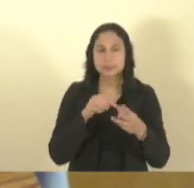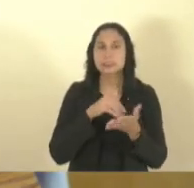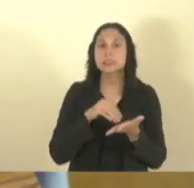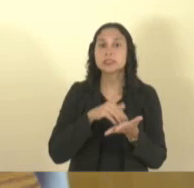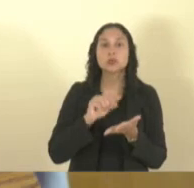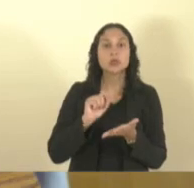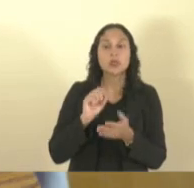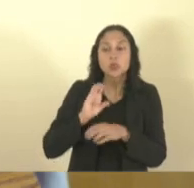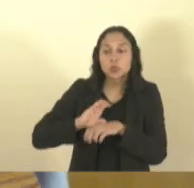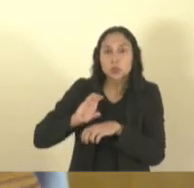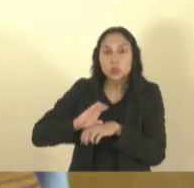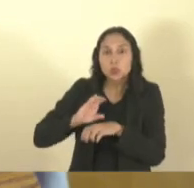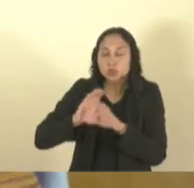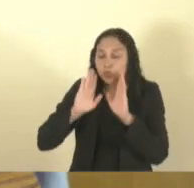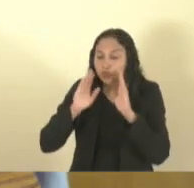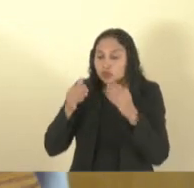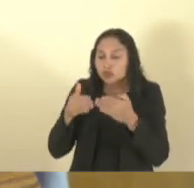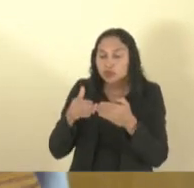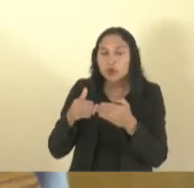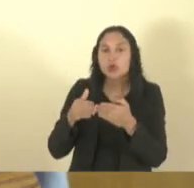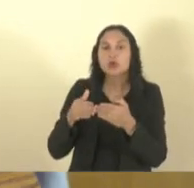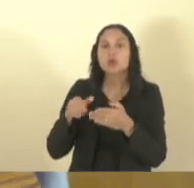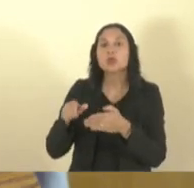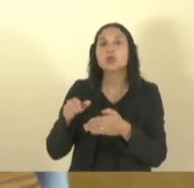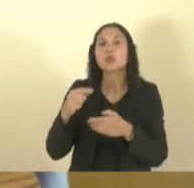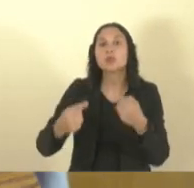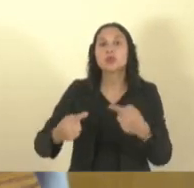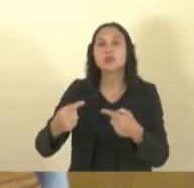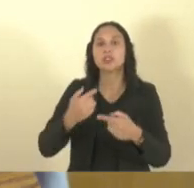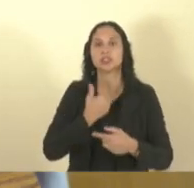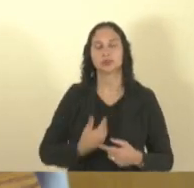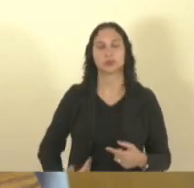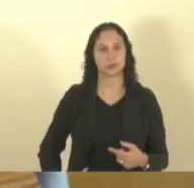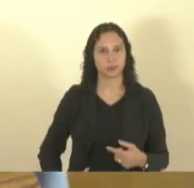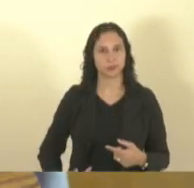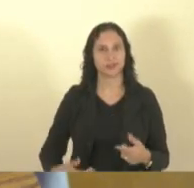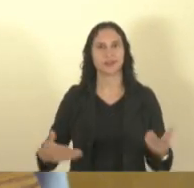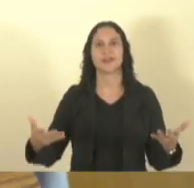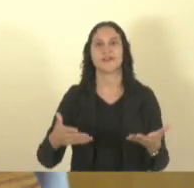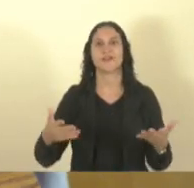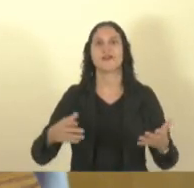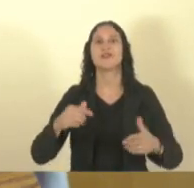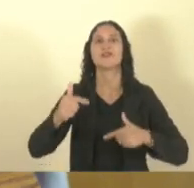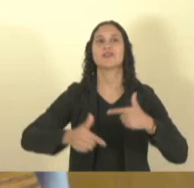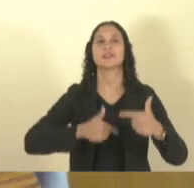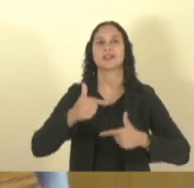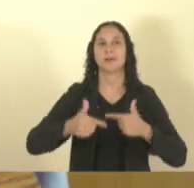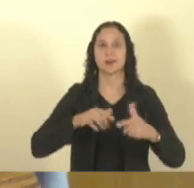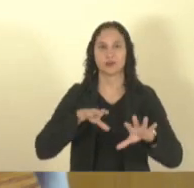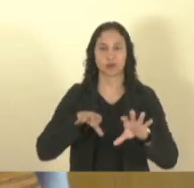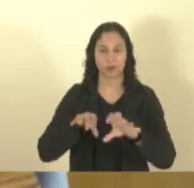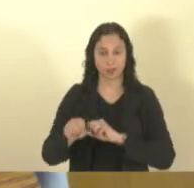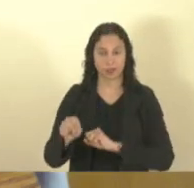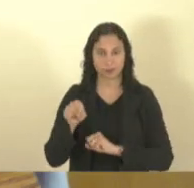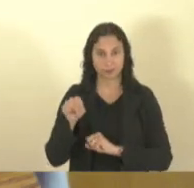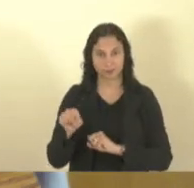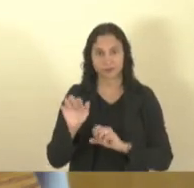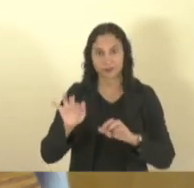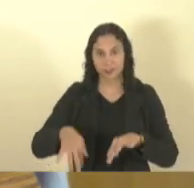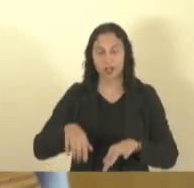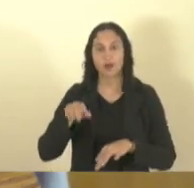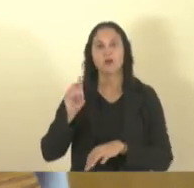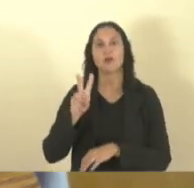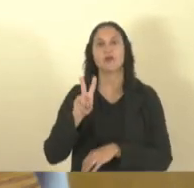científico aplicado às políticas públicas. E eu vou citar aqui o trabalho de conclusão de curso do nosso amigo